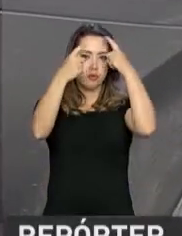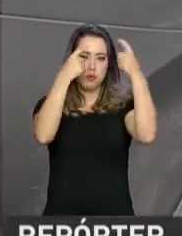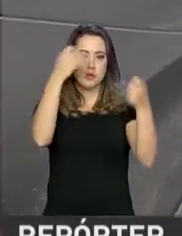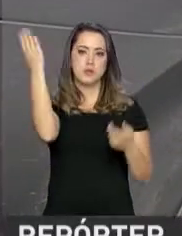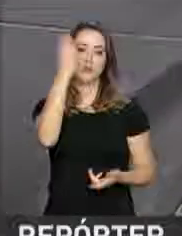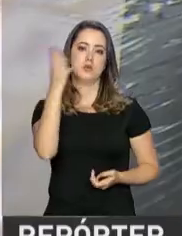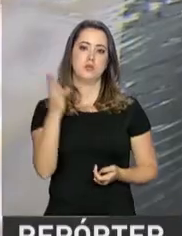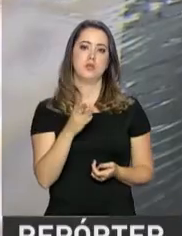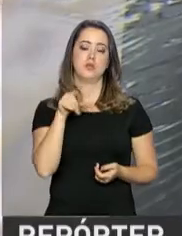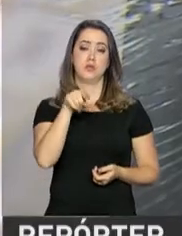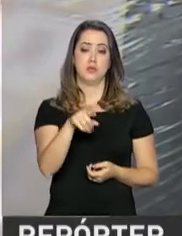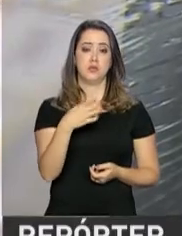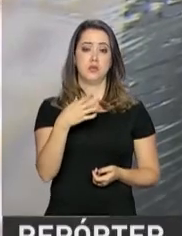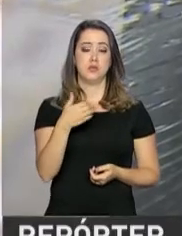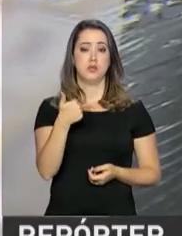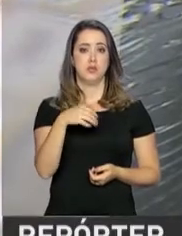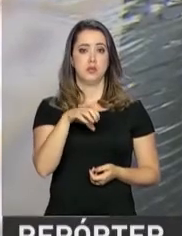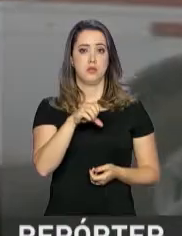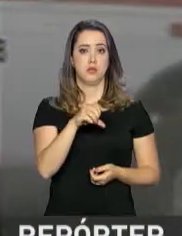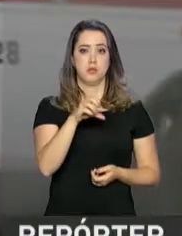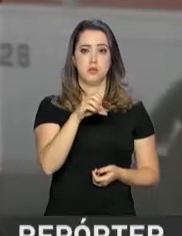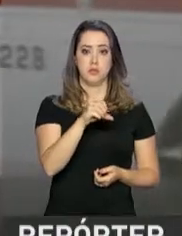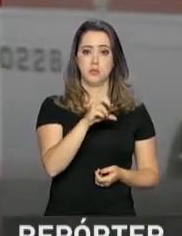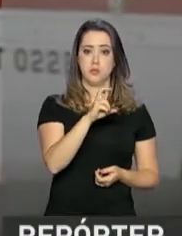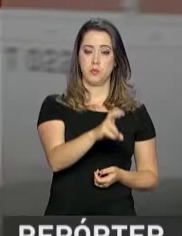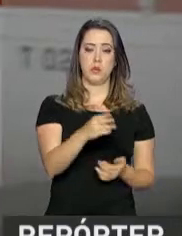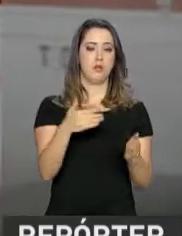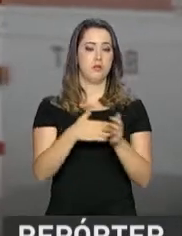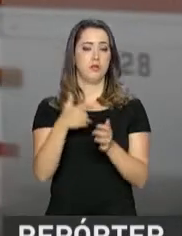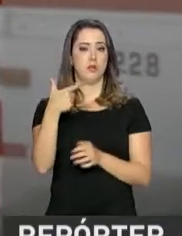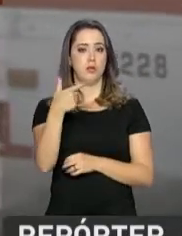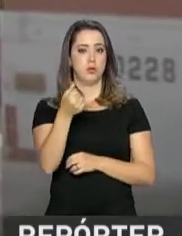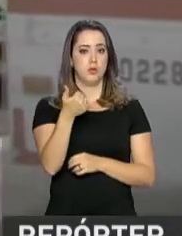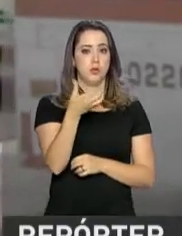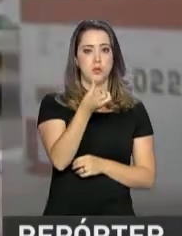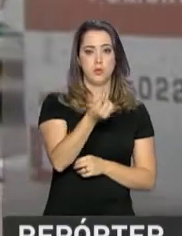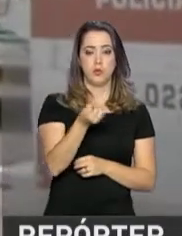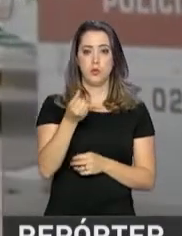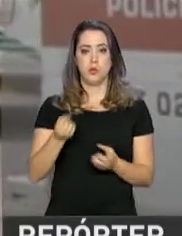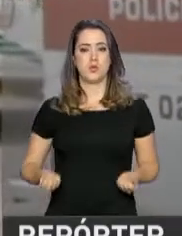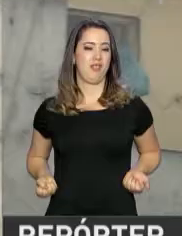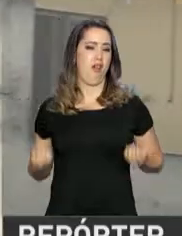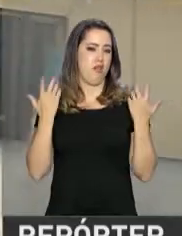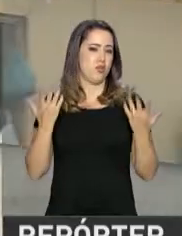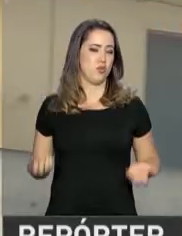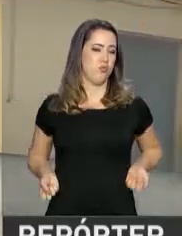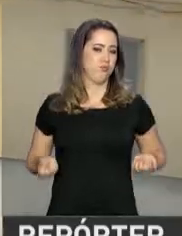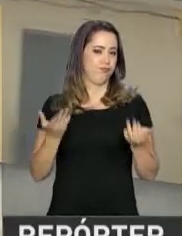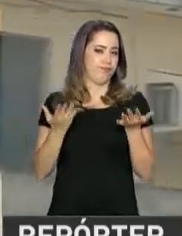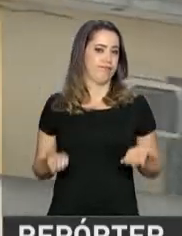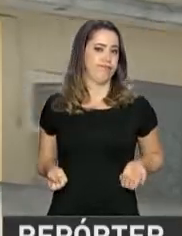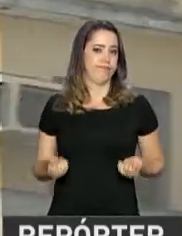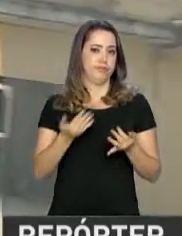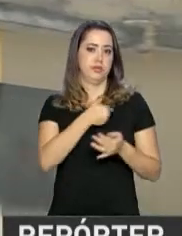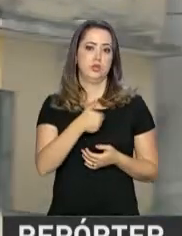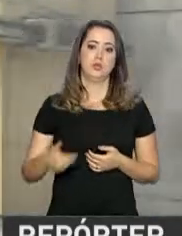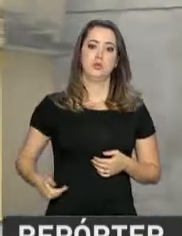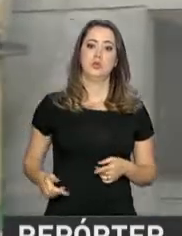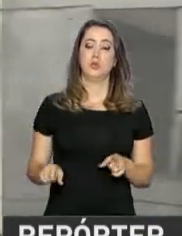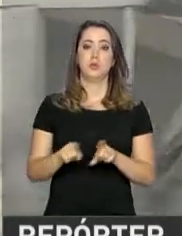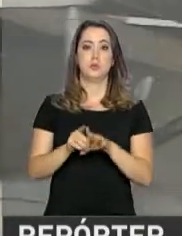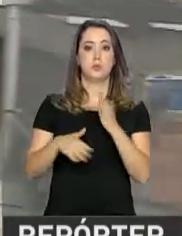entre 1995 e 2000 e 16 os gastos com a violência dos setores público e privado